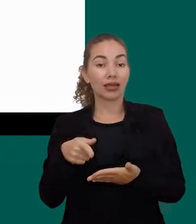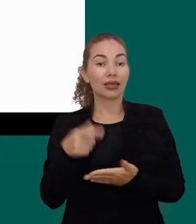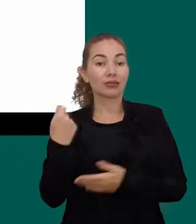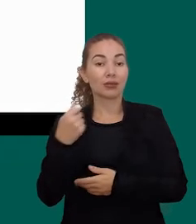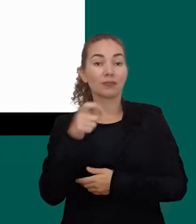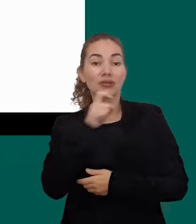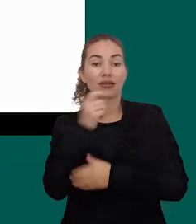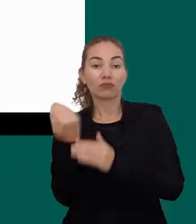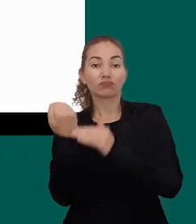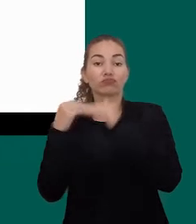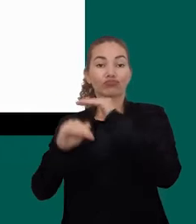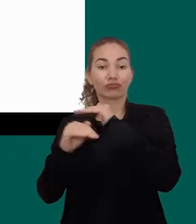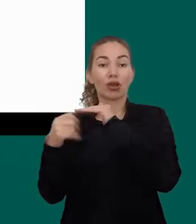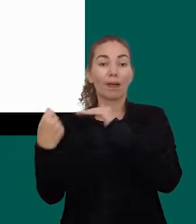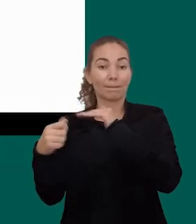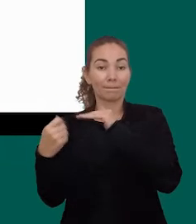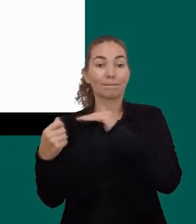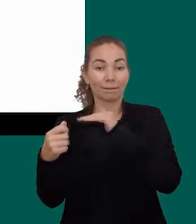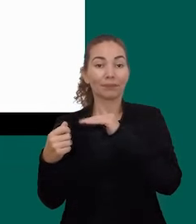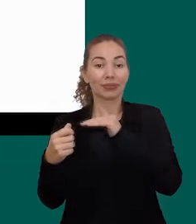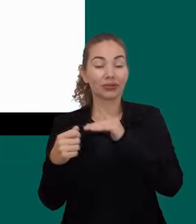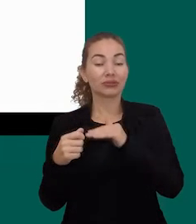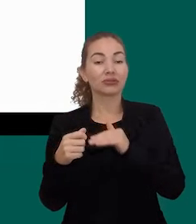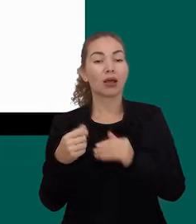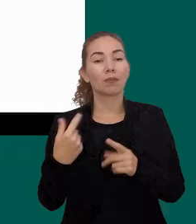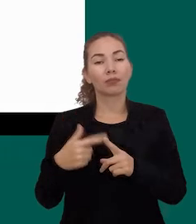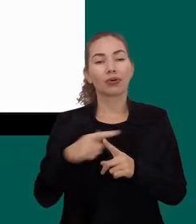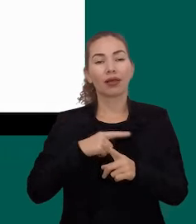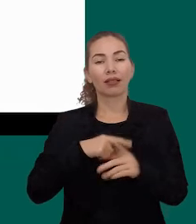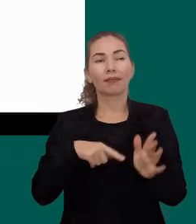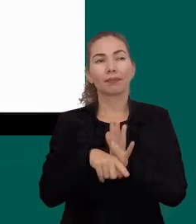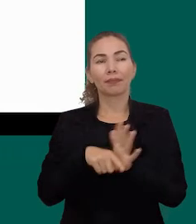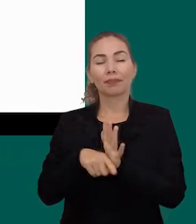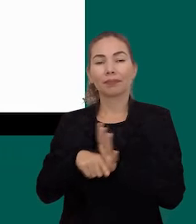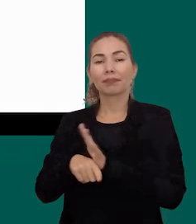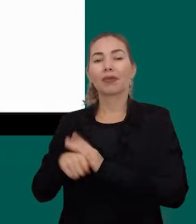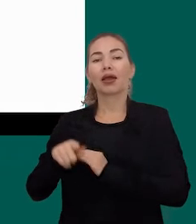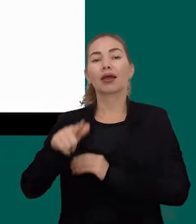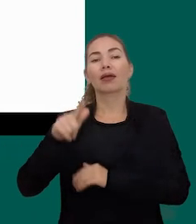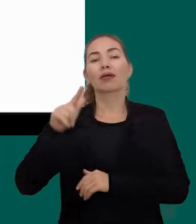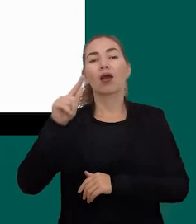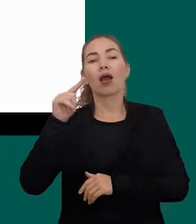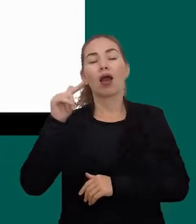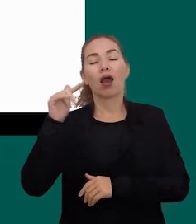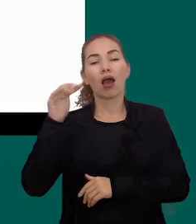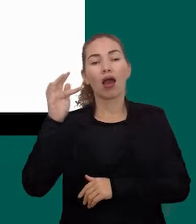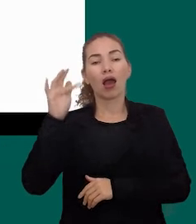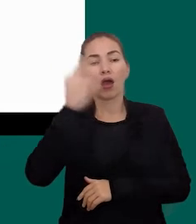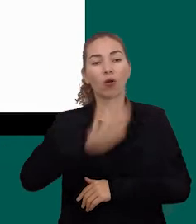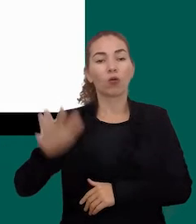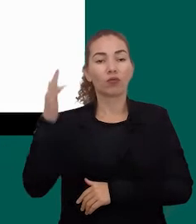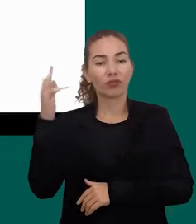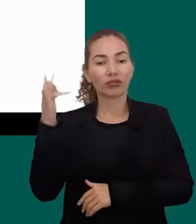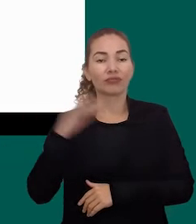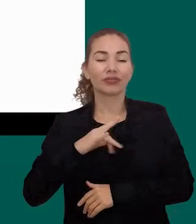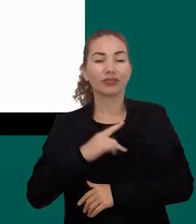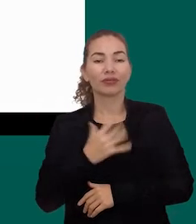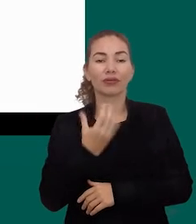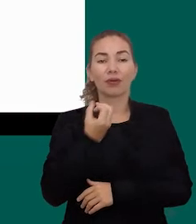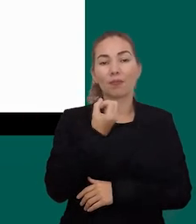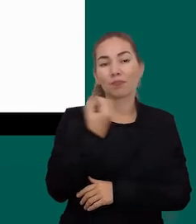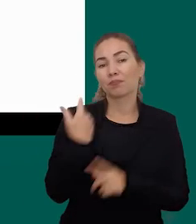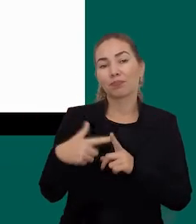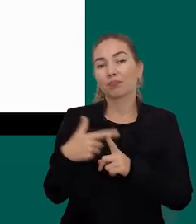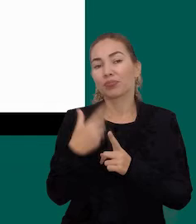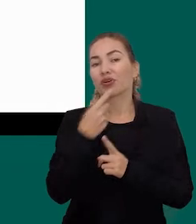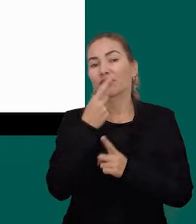congelamento para conservação. Vocês lembram no início que teve toda uma polêmica do governo federal não ter se interessado tanto, por considerar que a gente não teria uma rede de frios